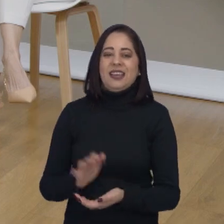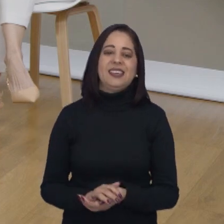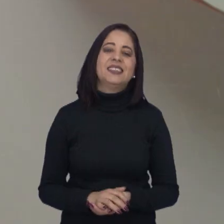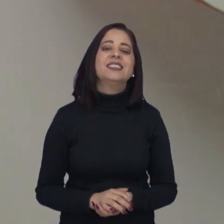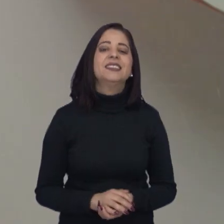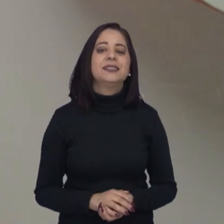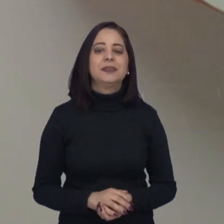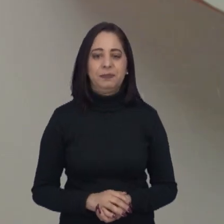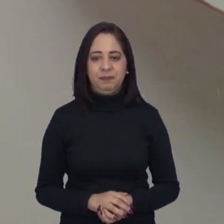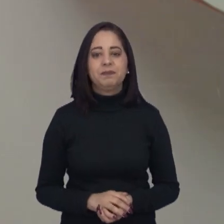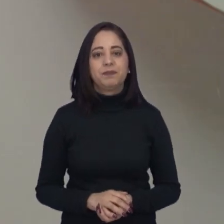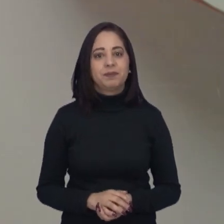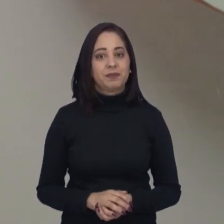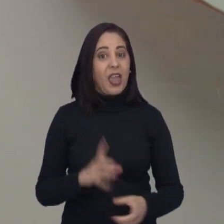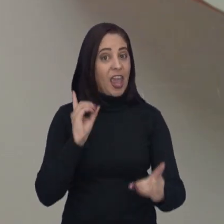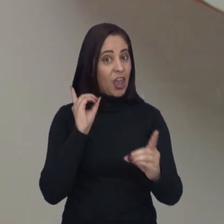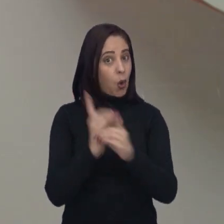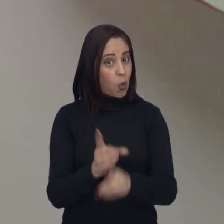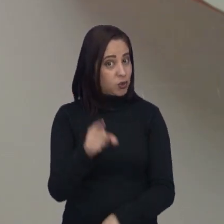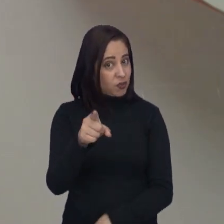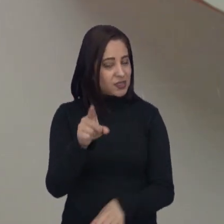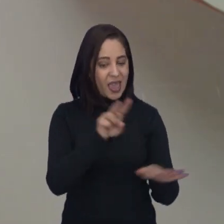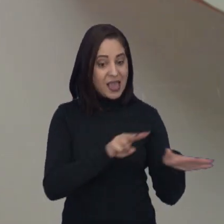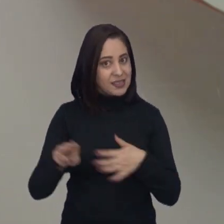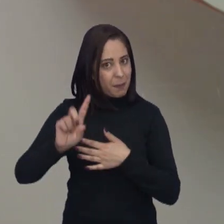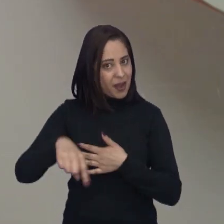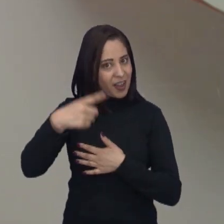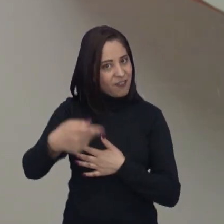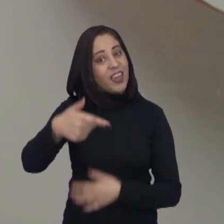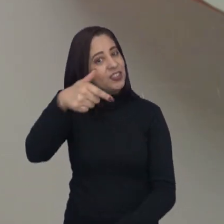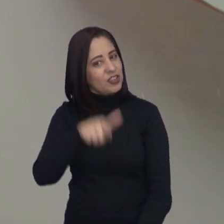obrigada. Bom, eu encontro você na próxima